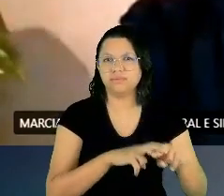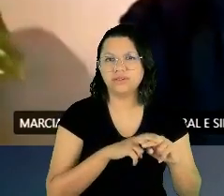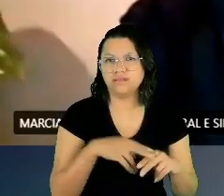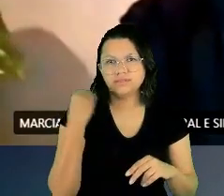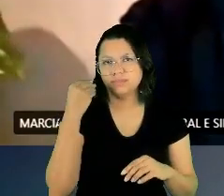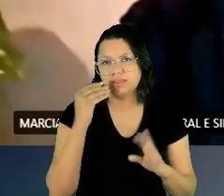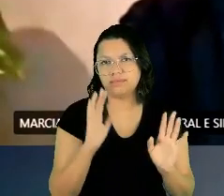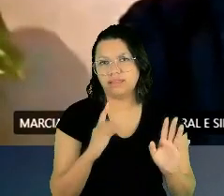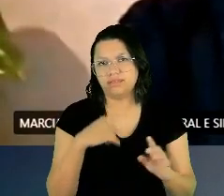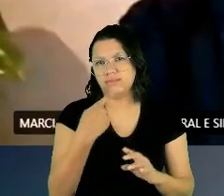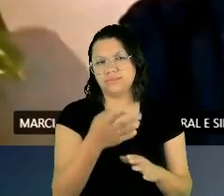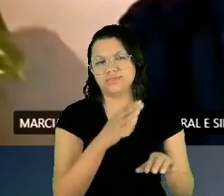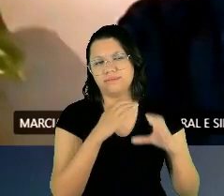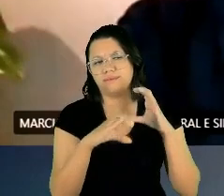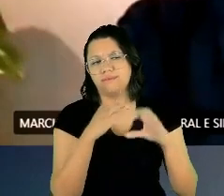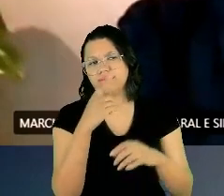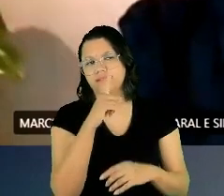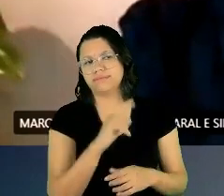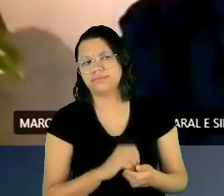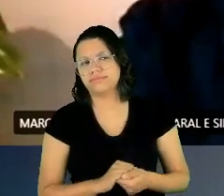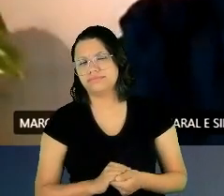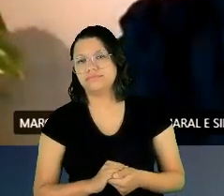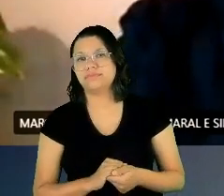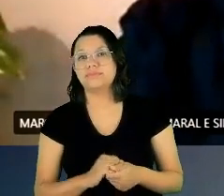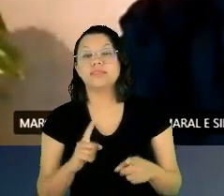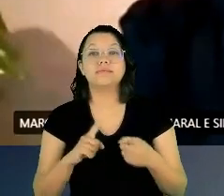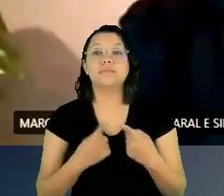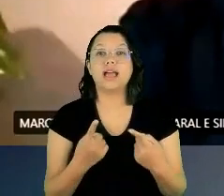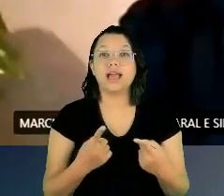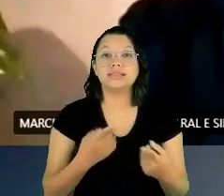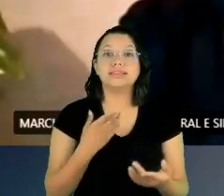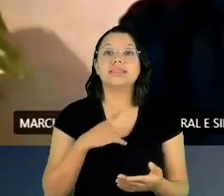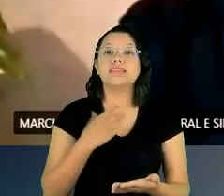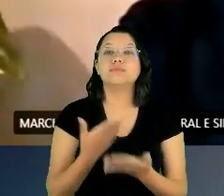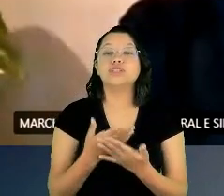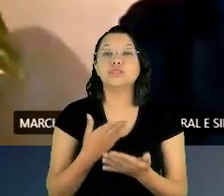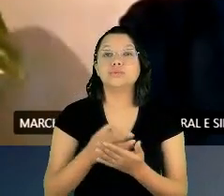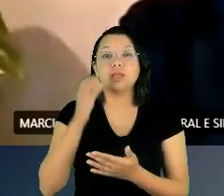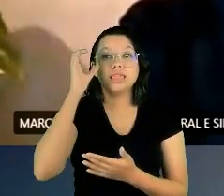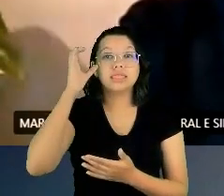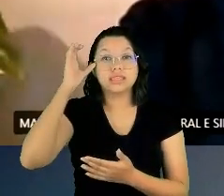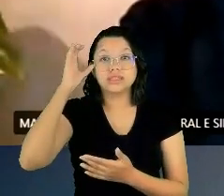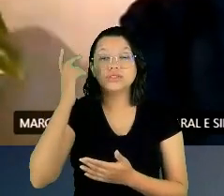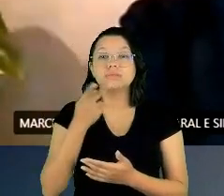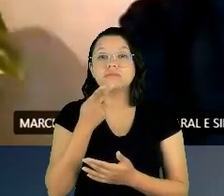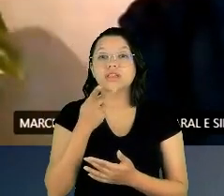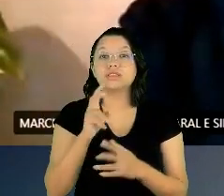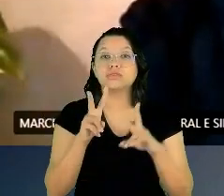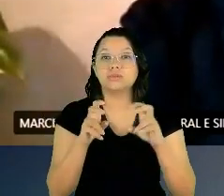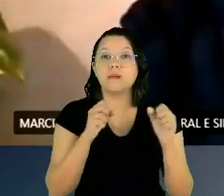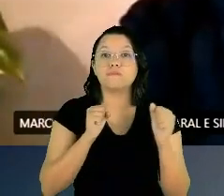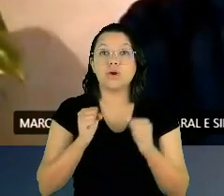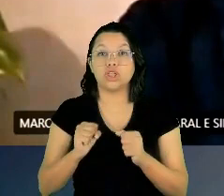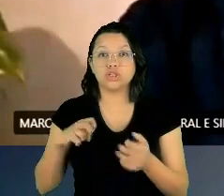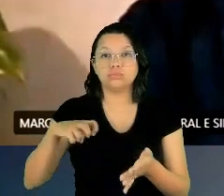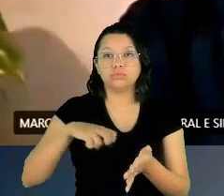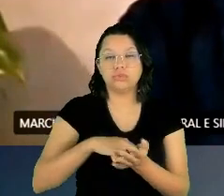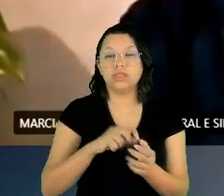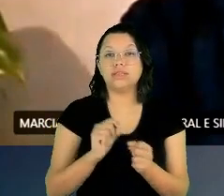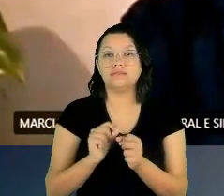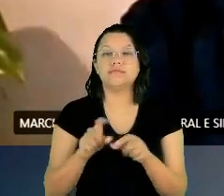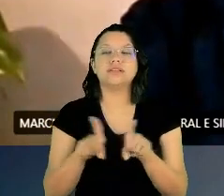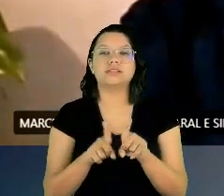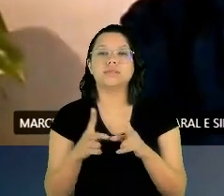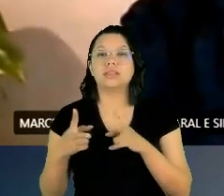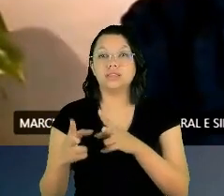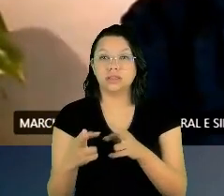experimento, né? Eu vou aceitar o que o meu amigo mandar, depois eu converso com ele, mas não gostei disso daqui. Tanto é que tem um estudo na China, aí para falar da questão do poder de